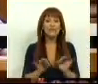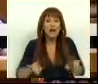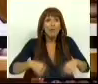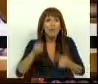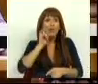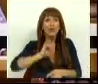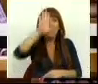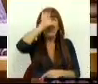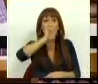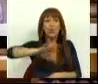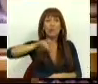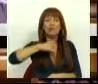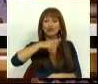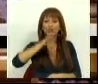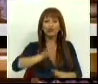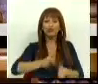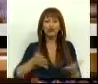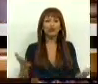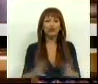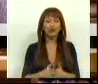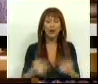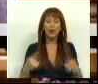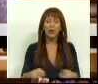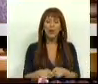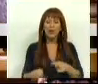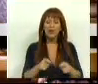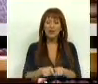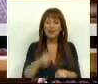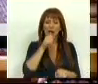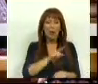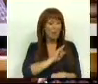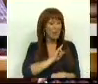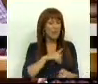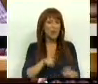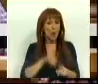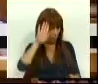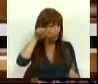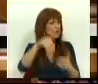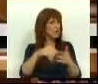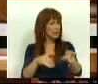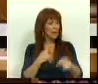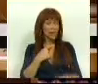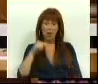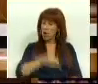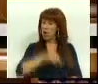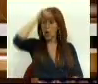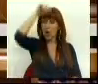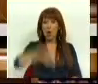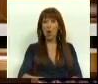própria senhora Ministra do Ambiente já confirmou, entregar a gestão da água a privados tem uma consequência